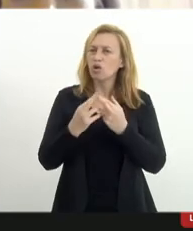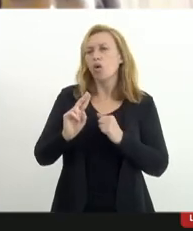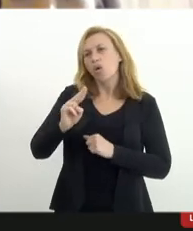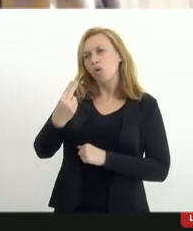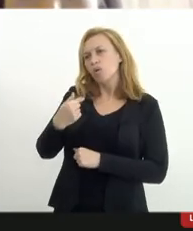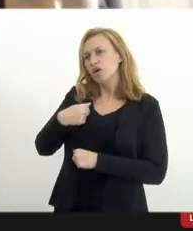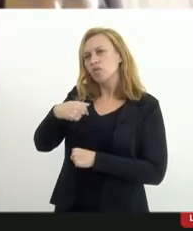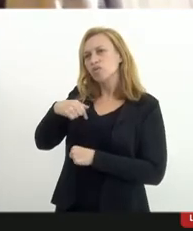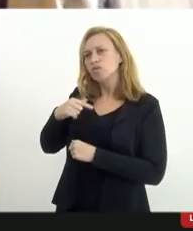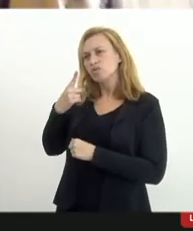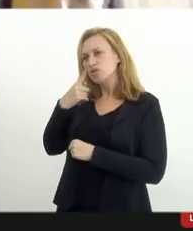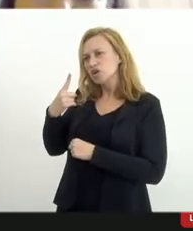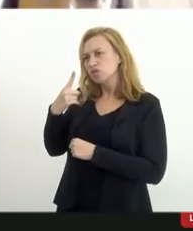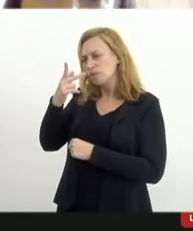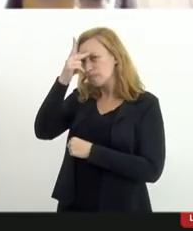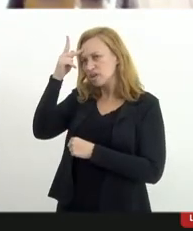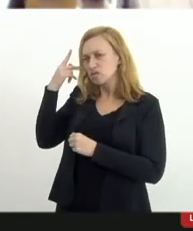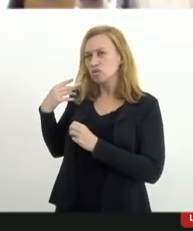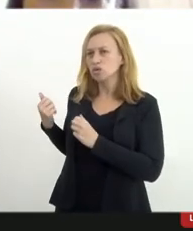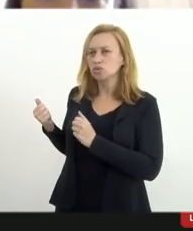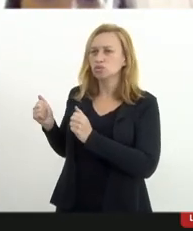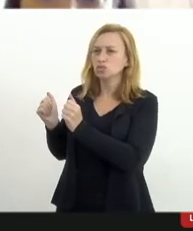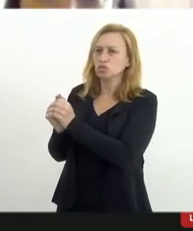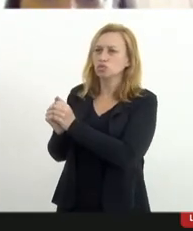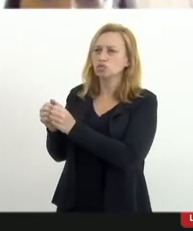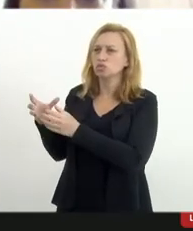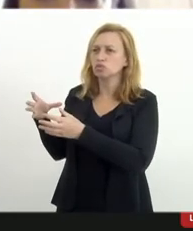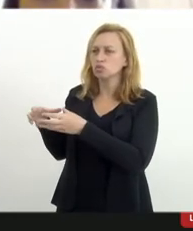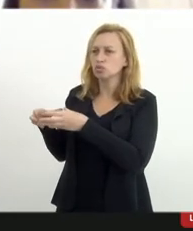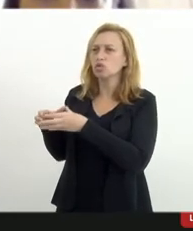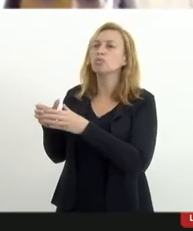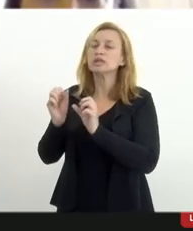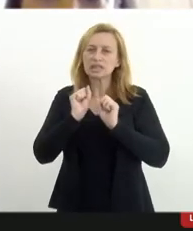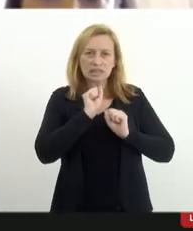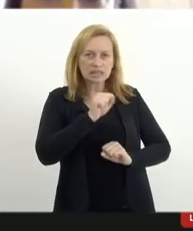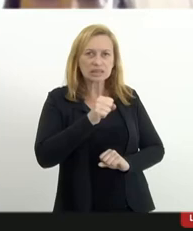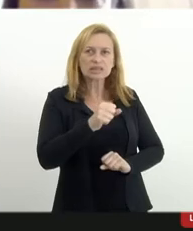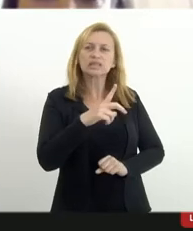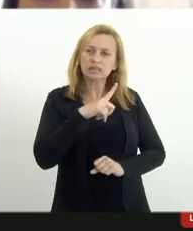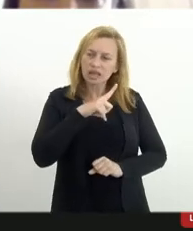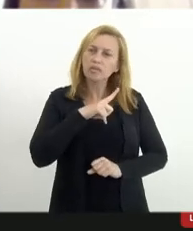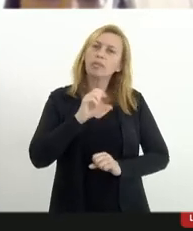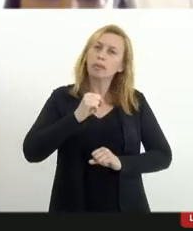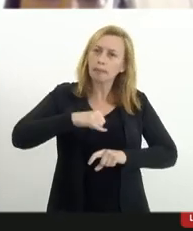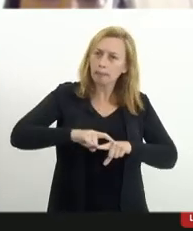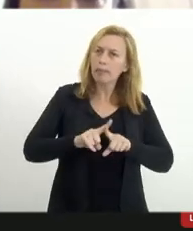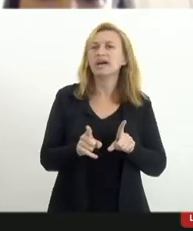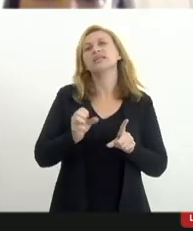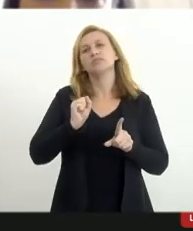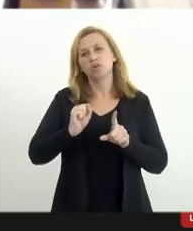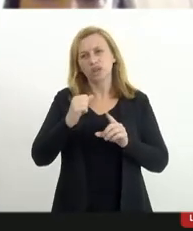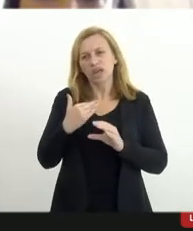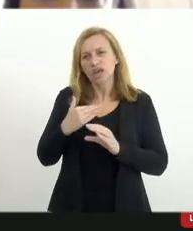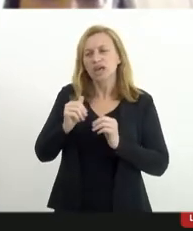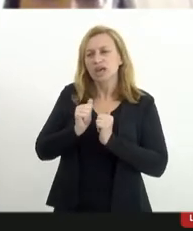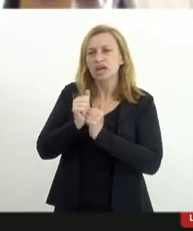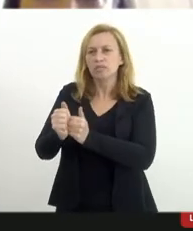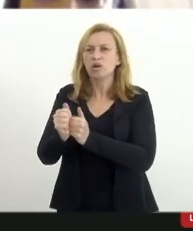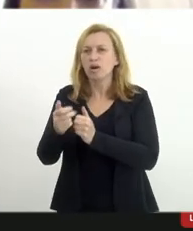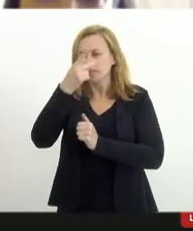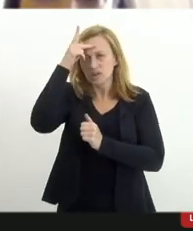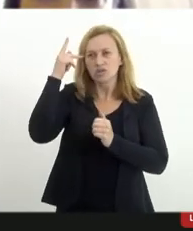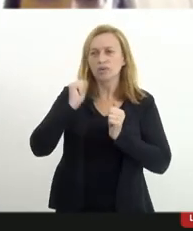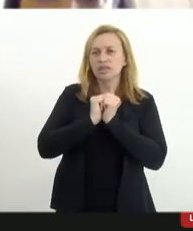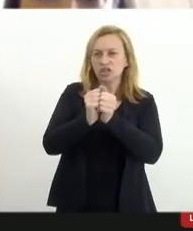alguém da... Estamos à disposição também. Nós temos, mas se puder encaminhar alguém que possa